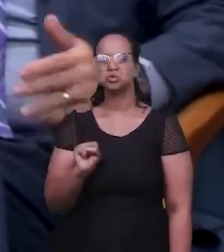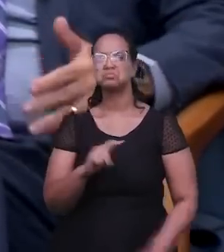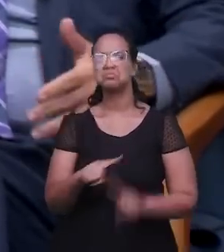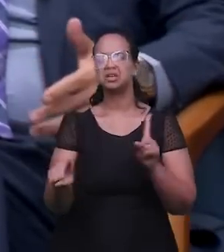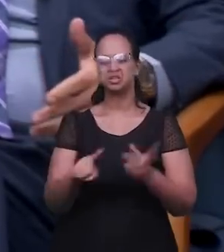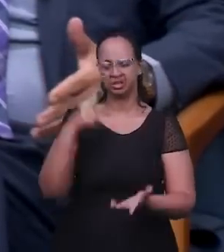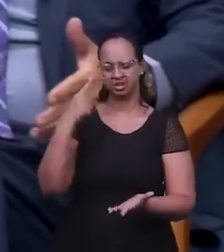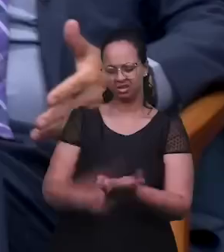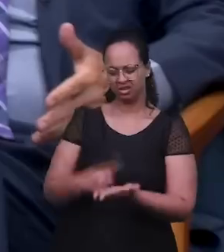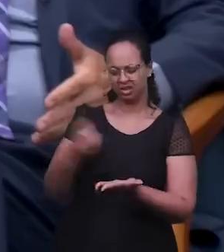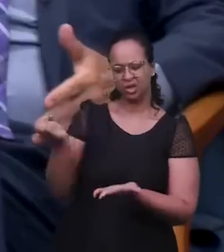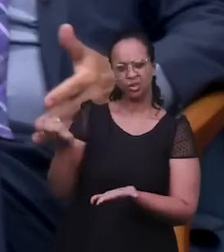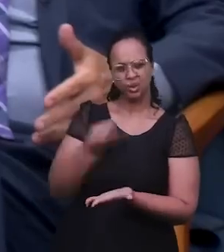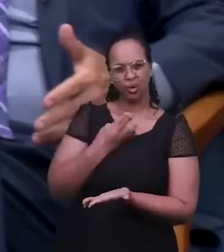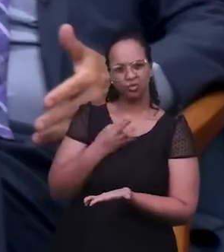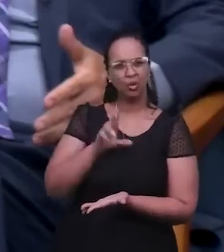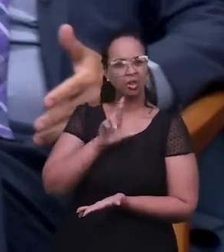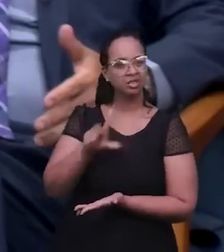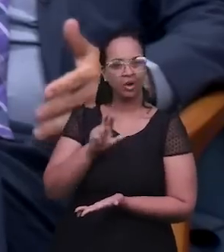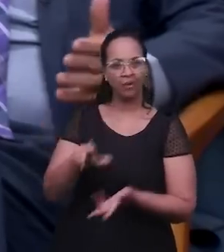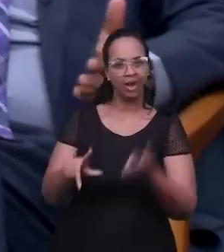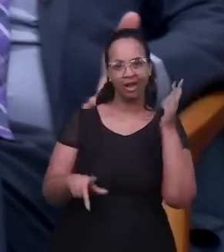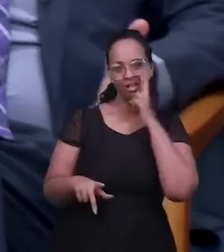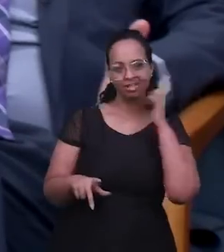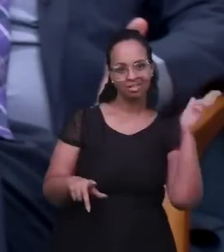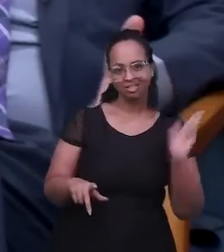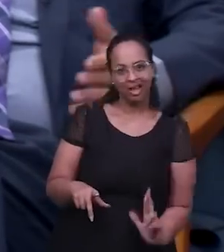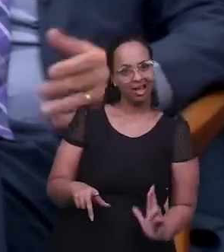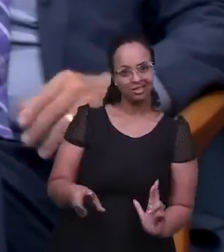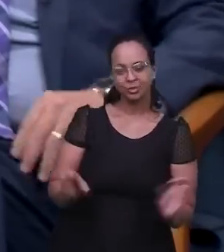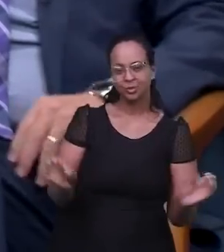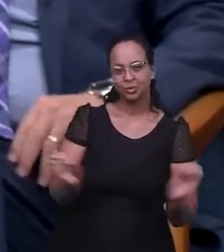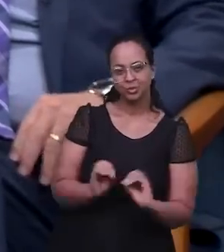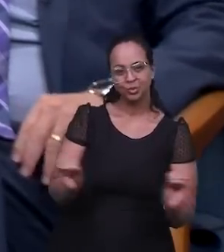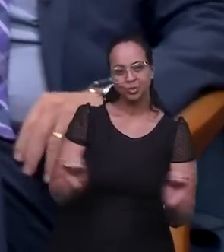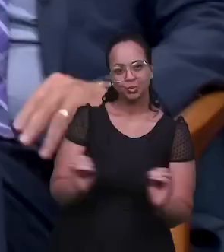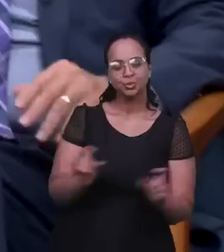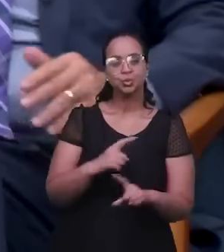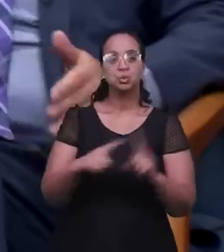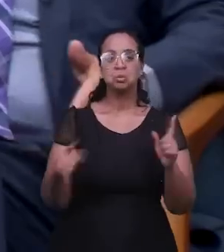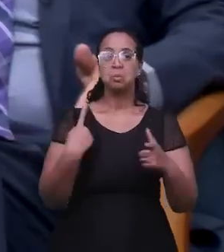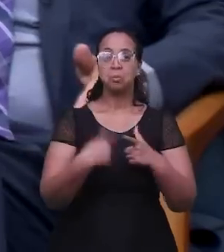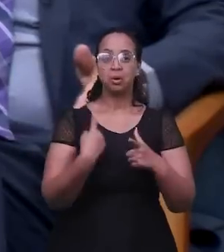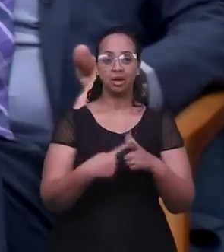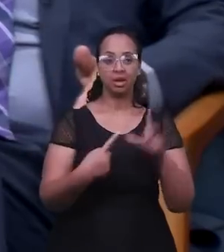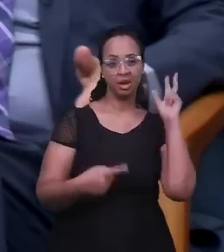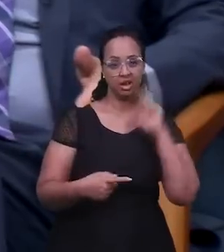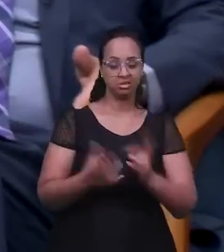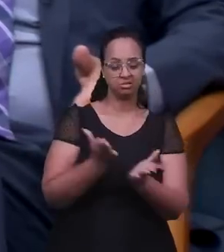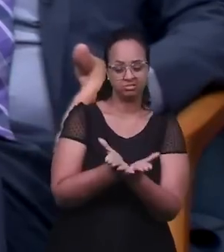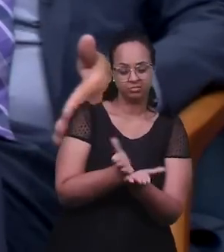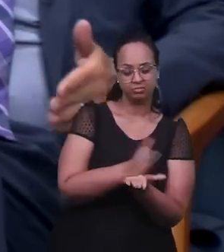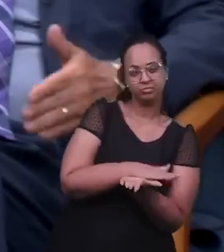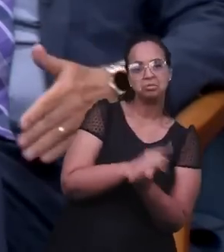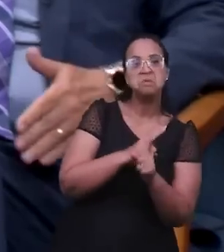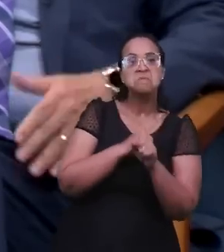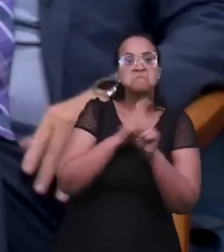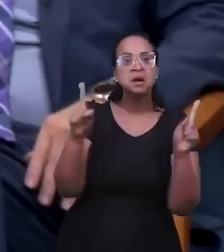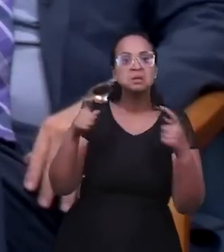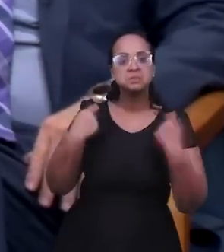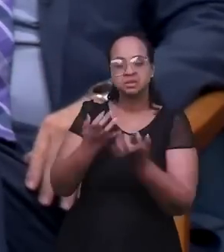de um novo pacto, não da letra, porque a letra mata, mas